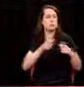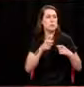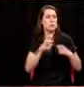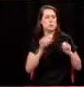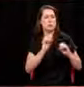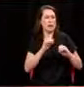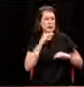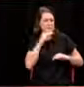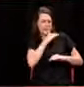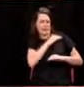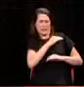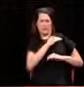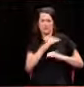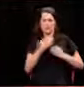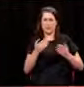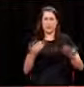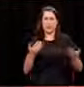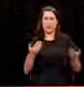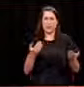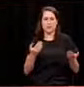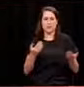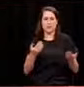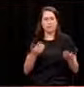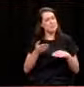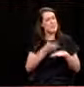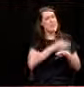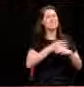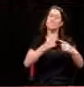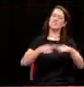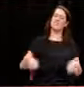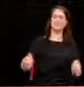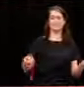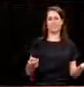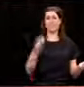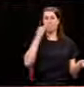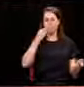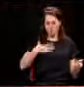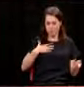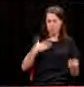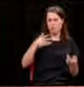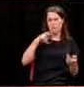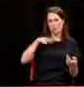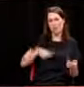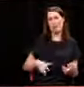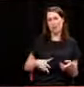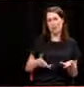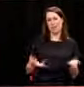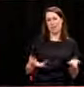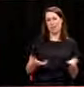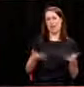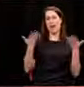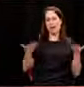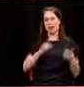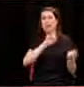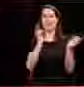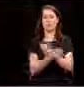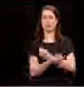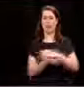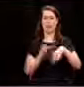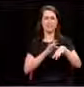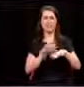solidariedade que nos era característica. E isto tudo de um governo insensível e um governo que